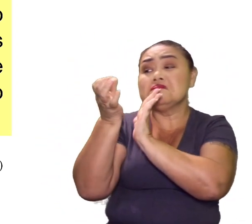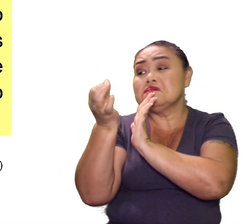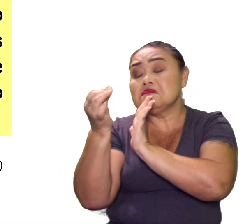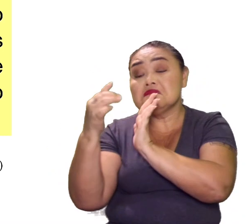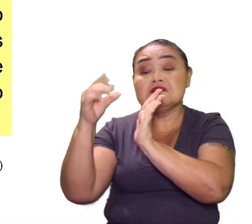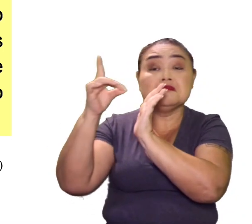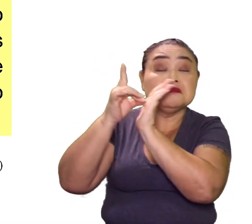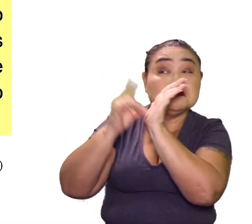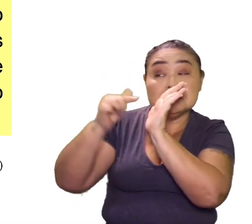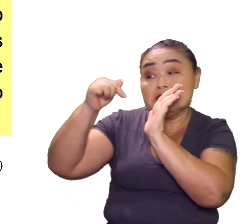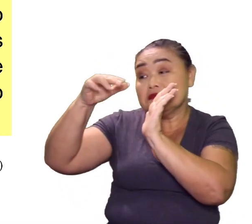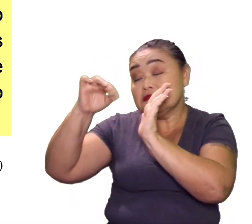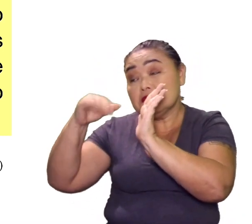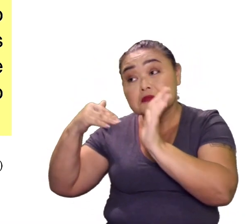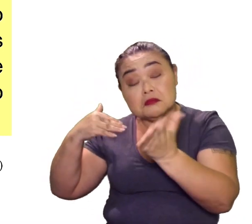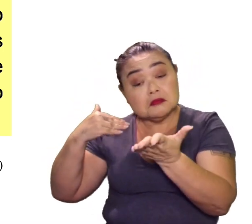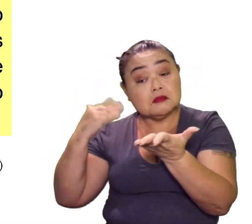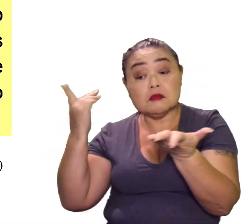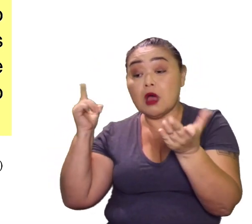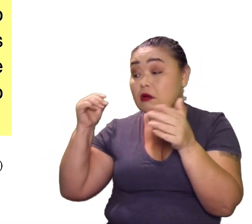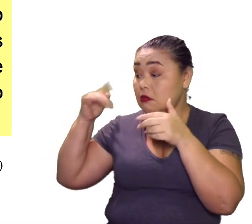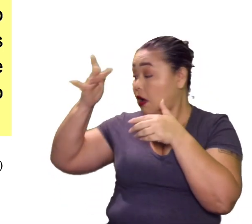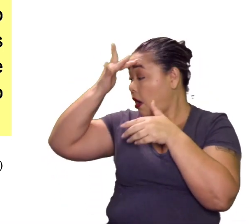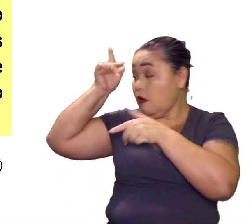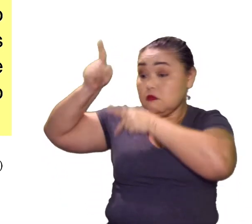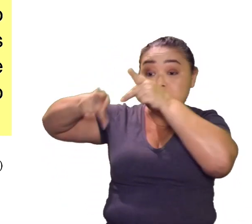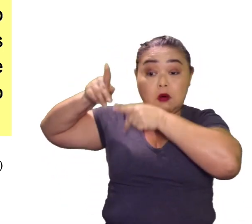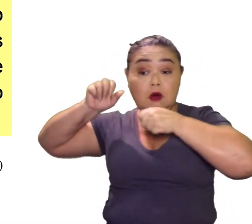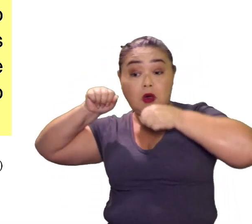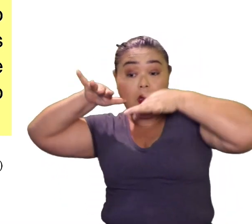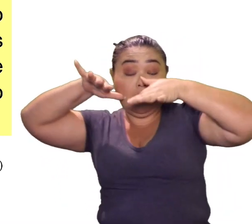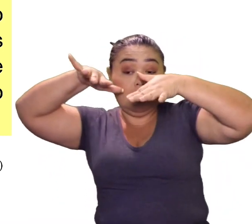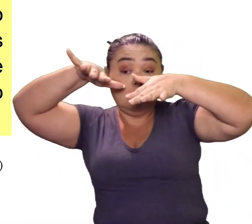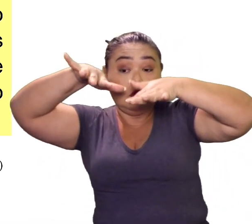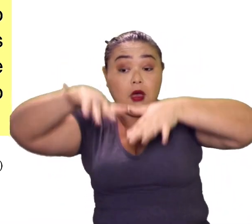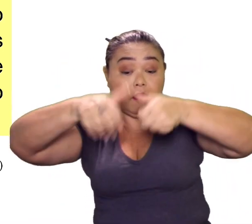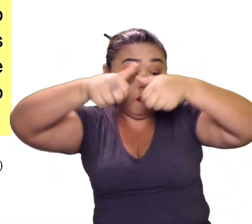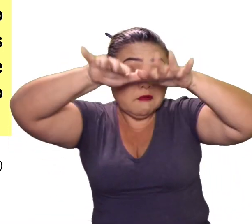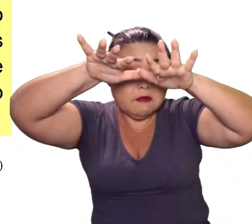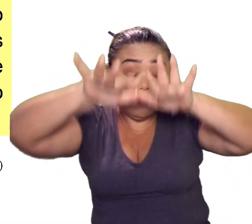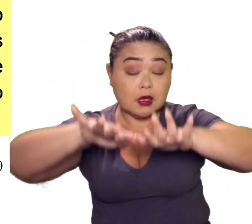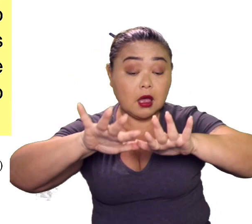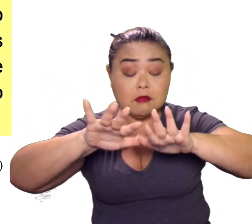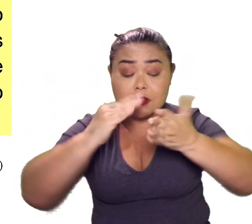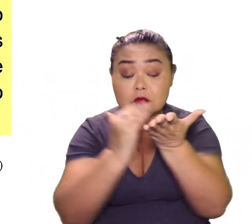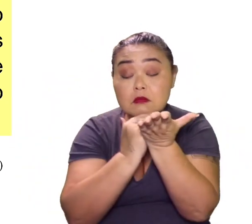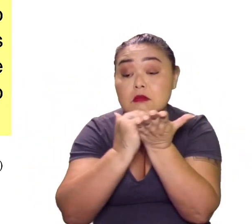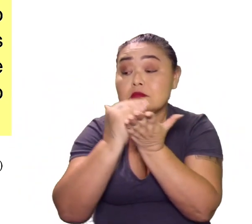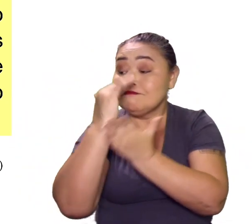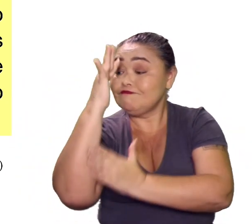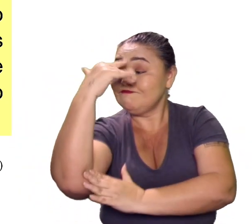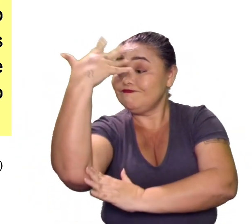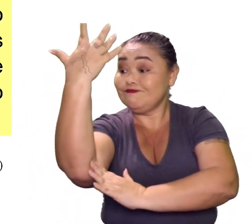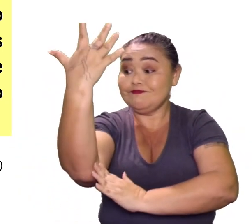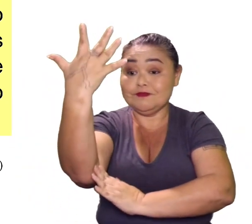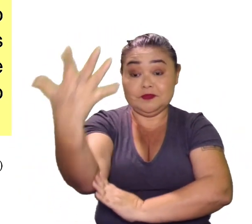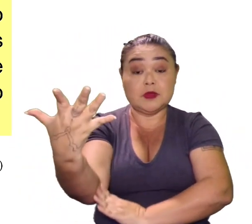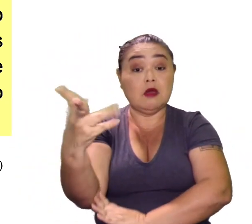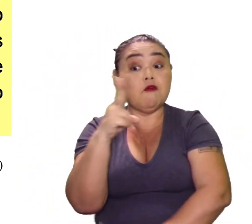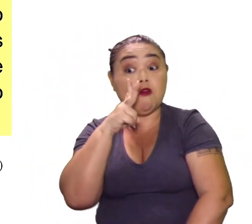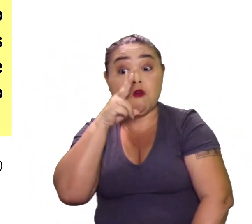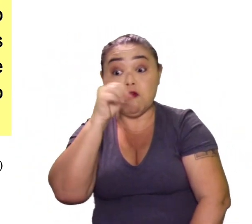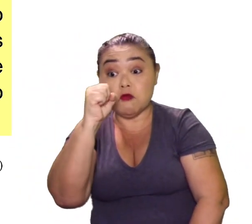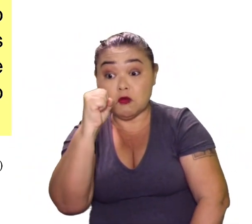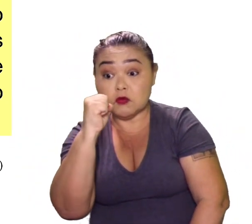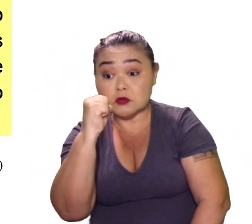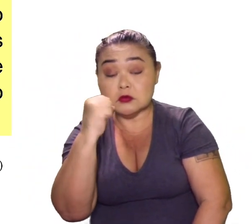quando começa a chegar povos de outros estados para a região e começa o processo de desmatamento. E foi intenso nessa